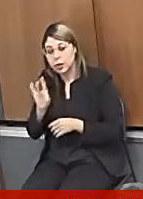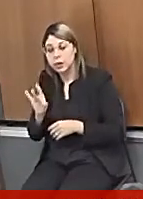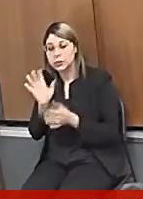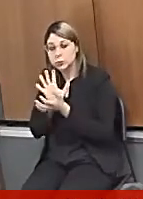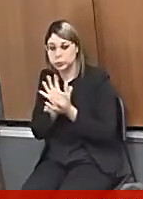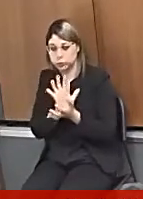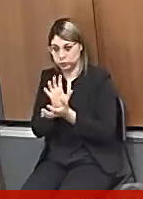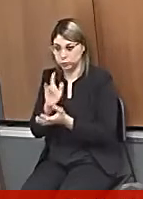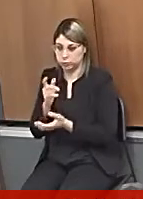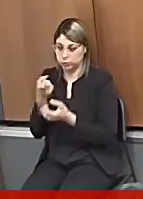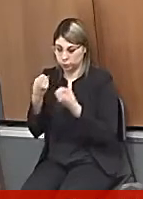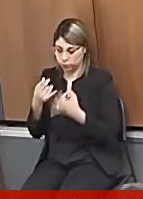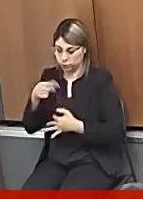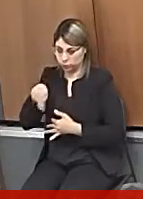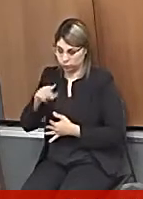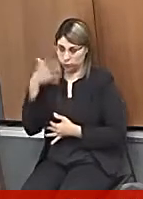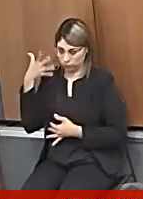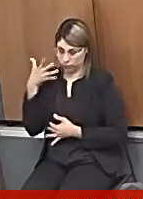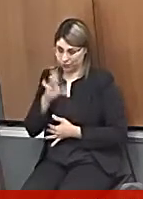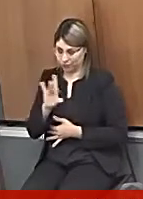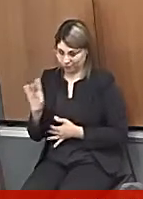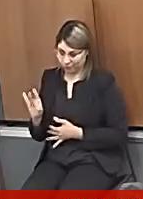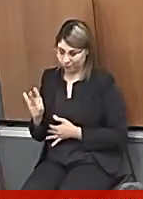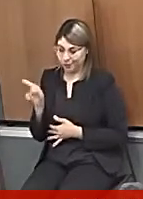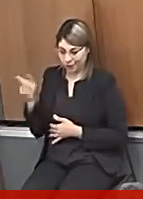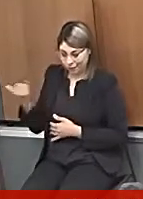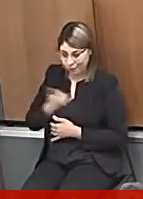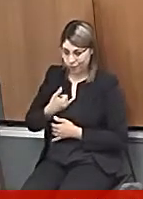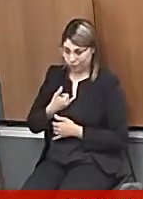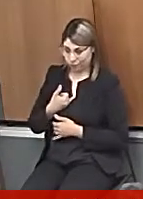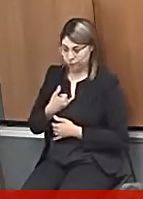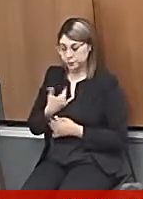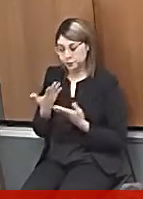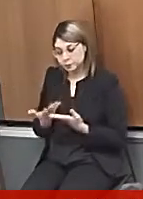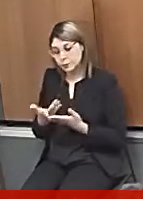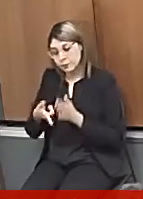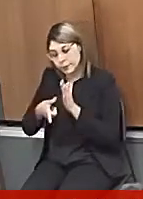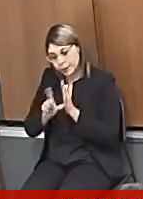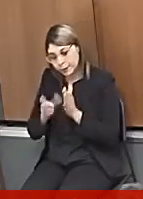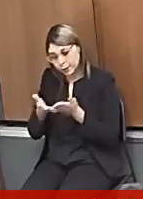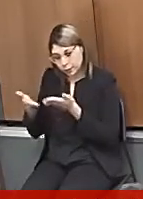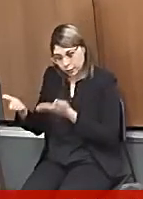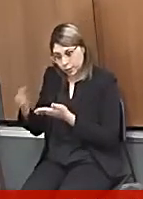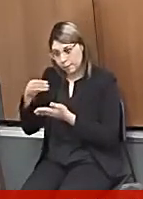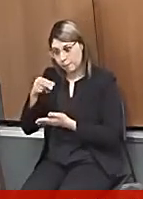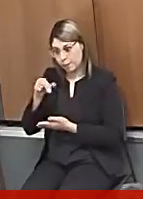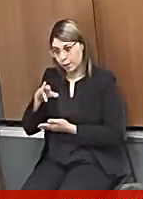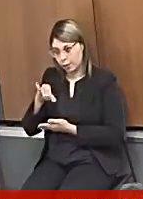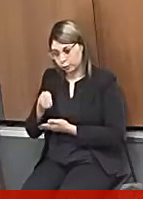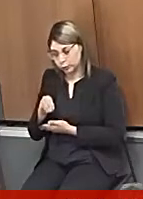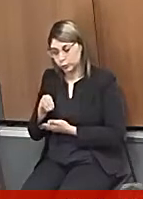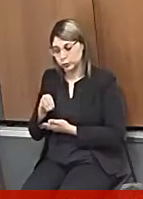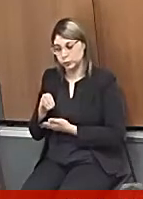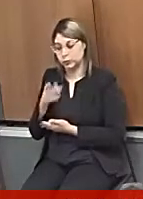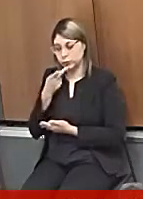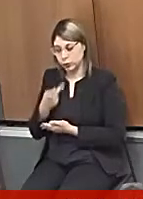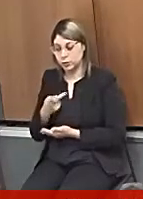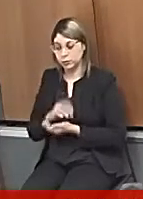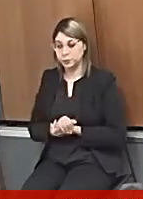foi a fala dele então eu queria é as pás armário a palavra do senhor